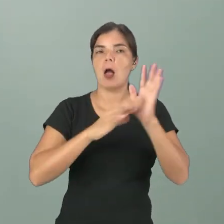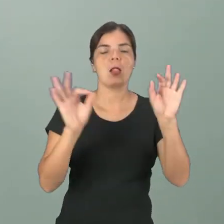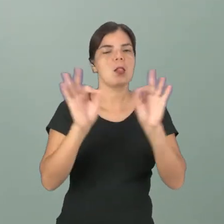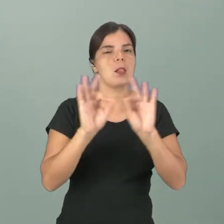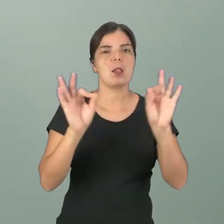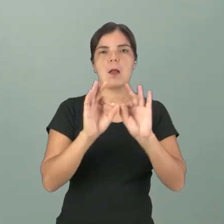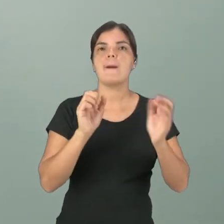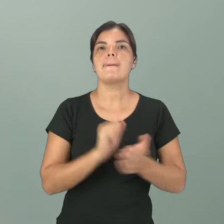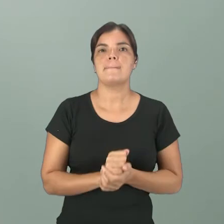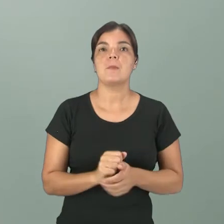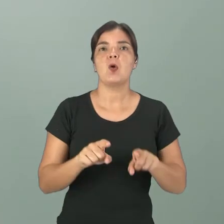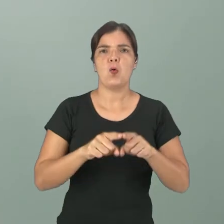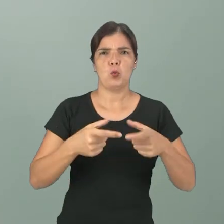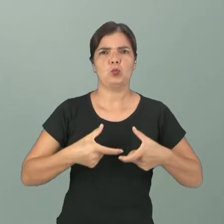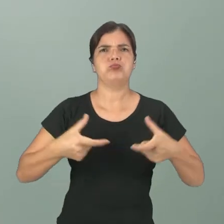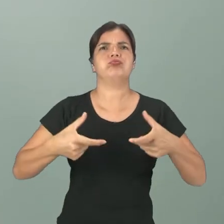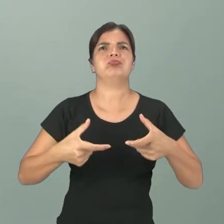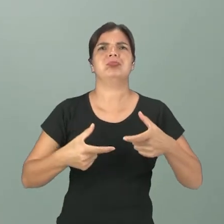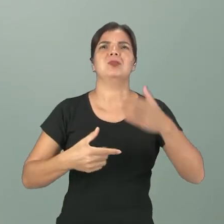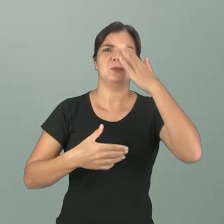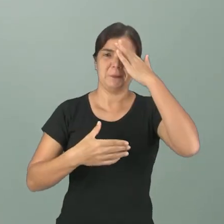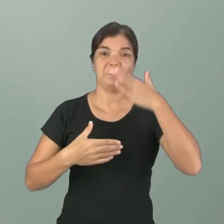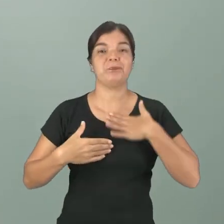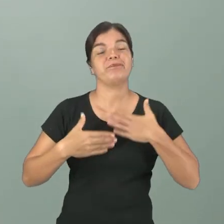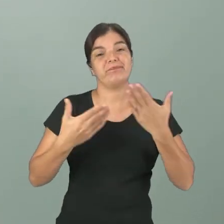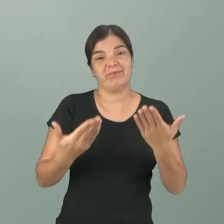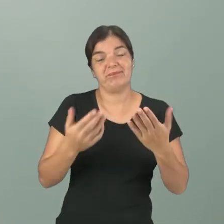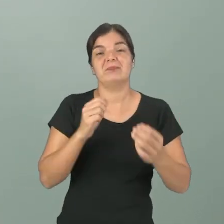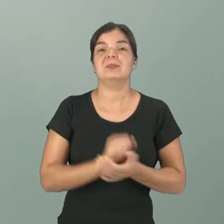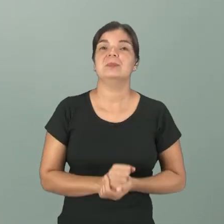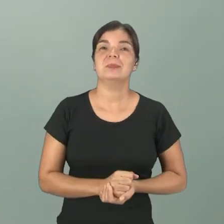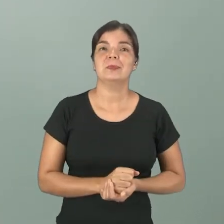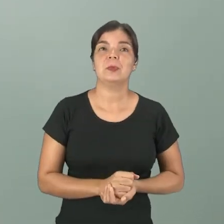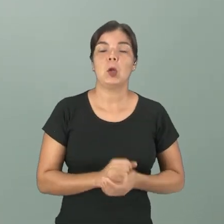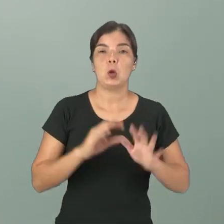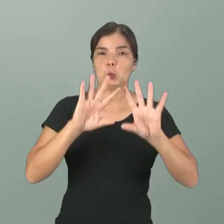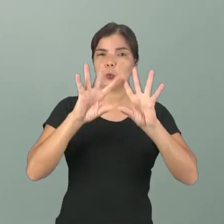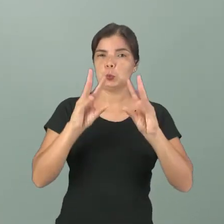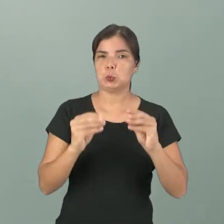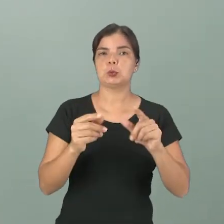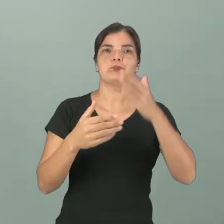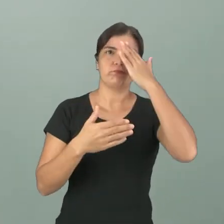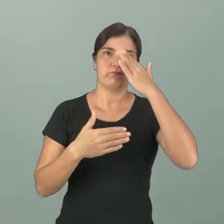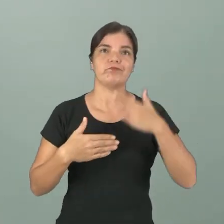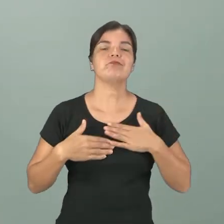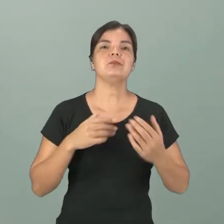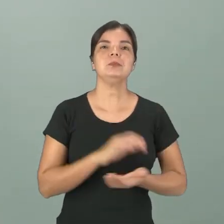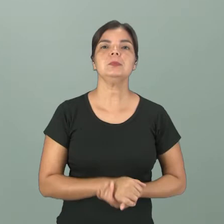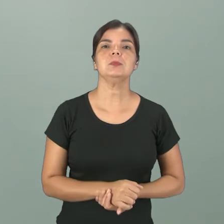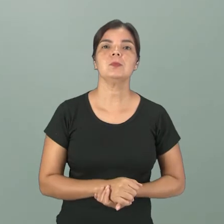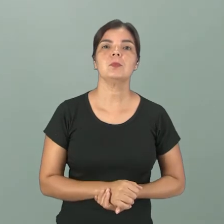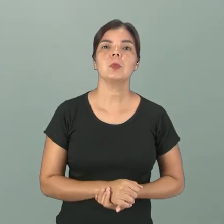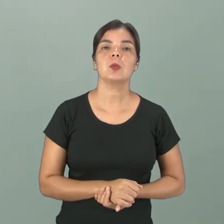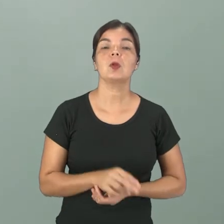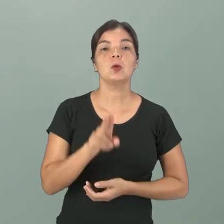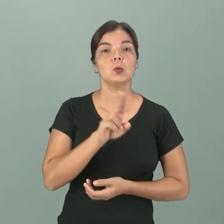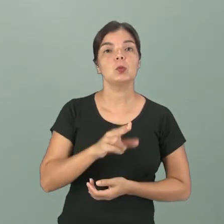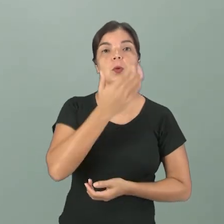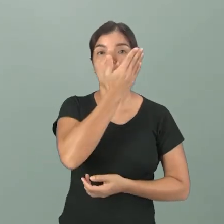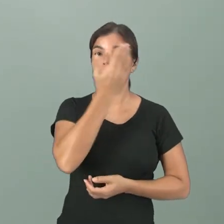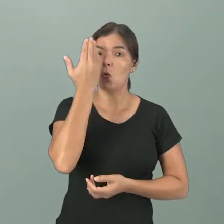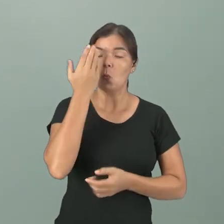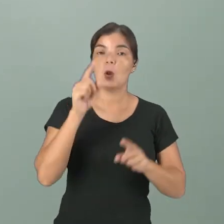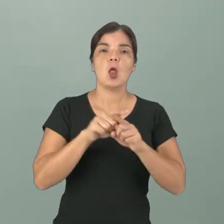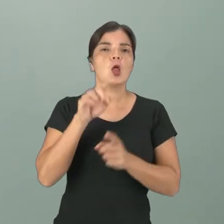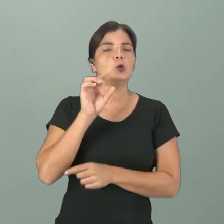Elas acabam ficando salientes ao corpo. Então criam uma certa textura no corpo. E o uso das máscaras, gente,